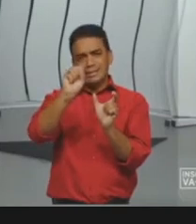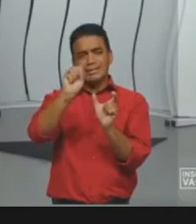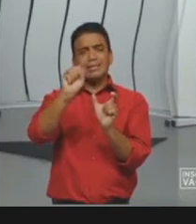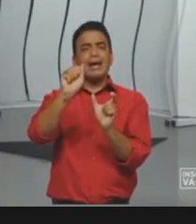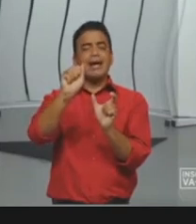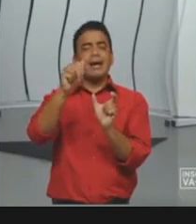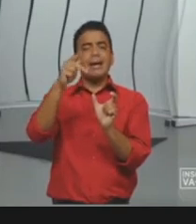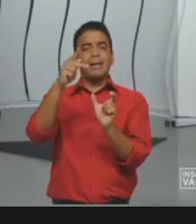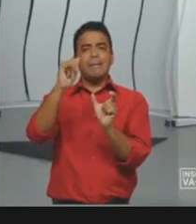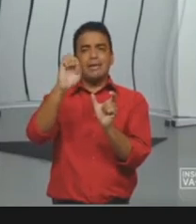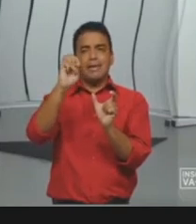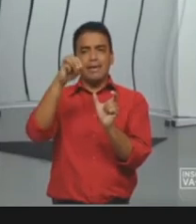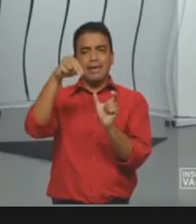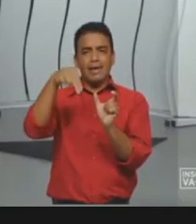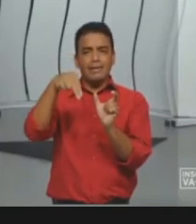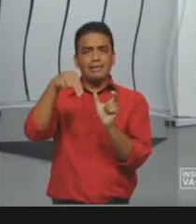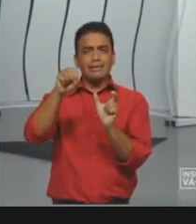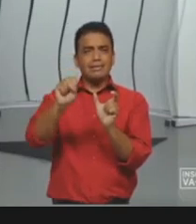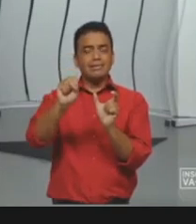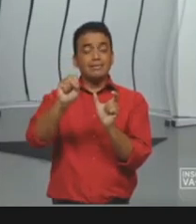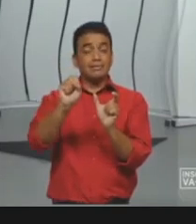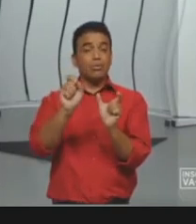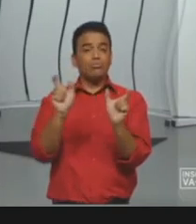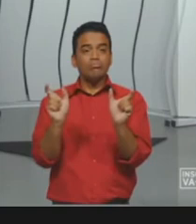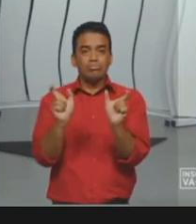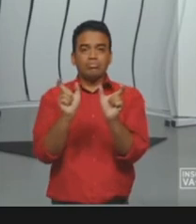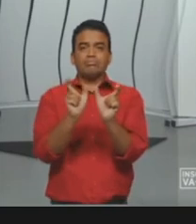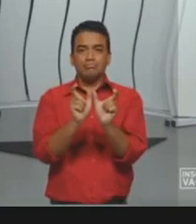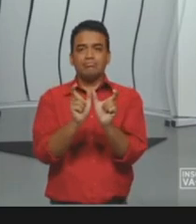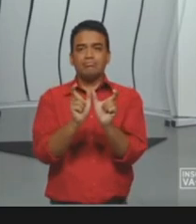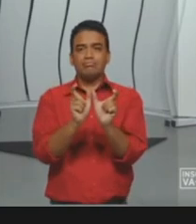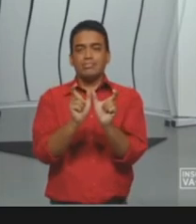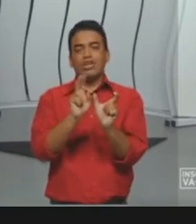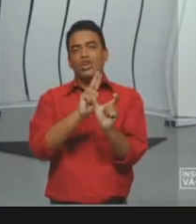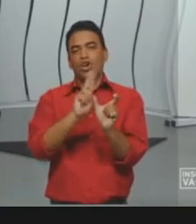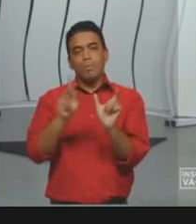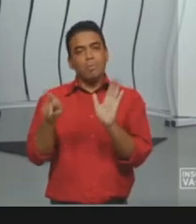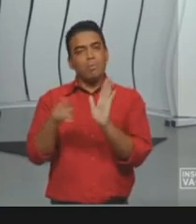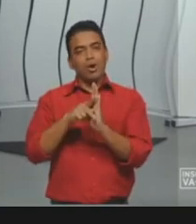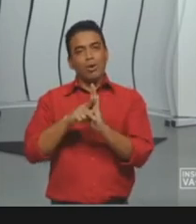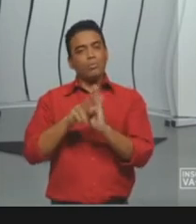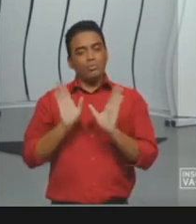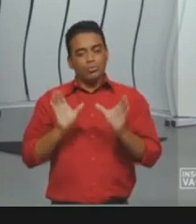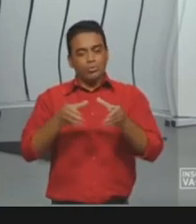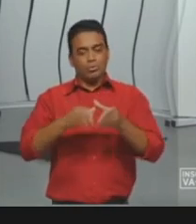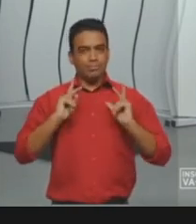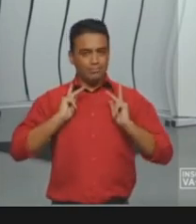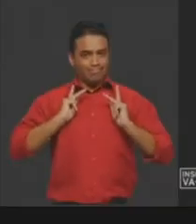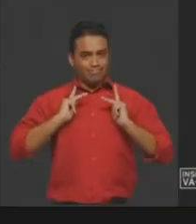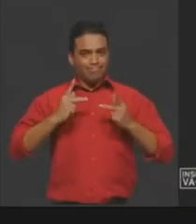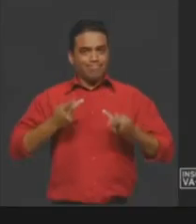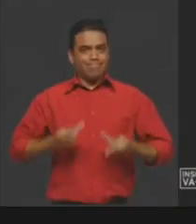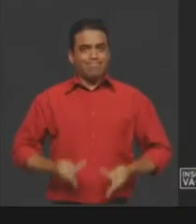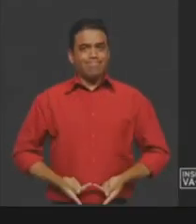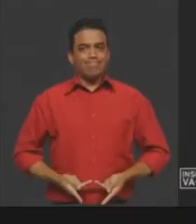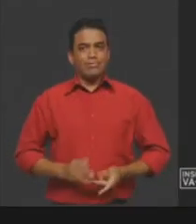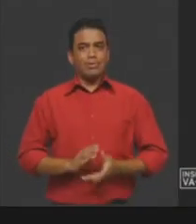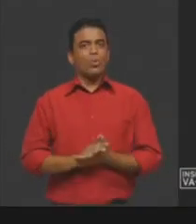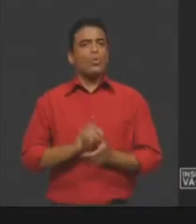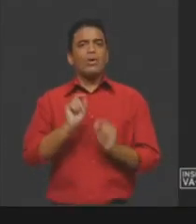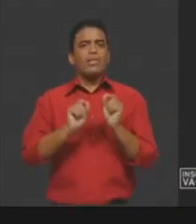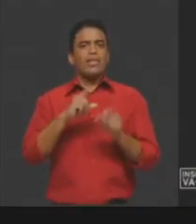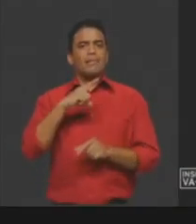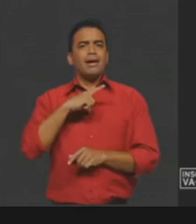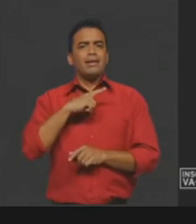sapiens, Homo sapiens, os 2 nomes juntos, representam a nossa espécie. O que mais tem na nomenclatura? As